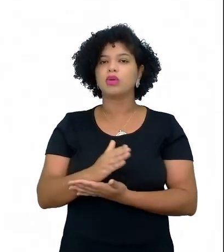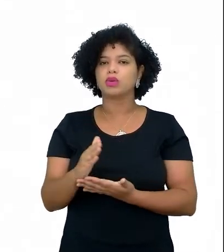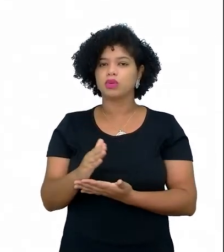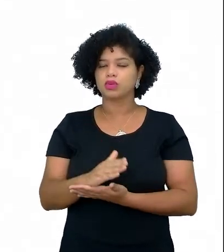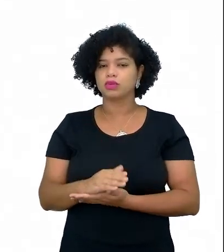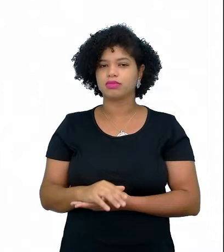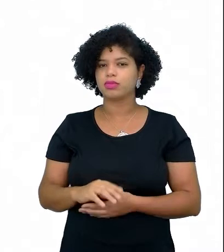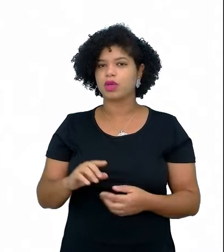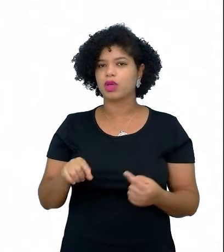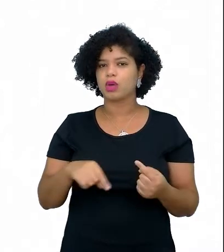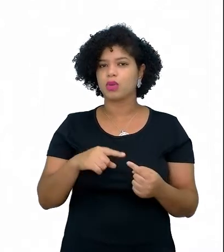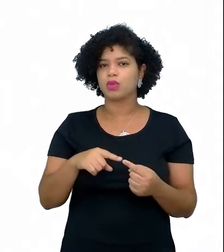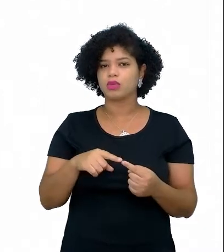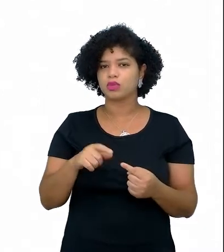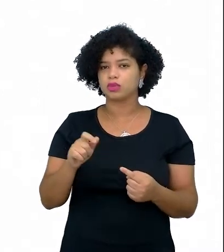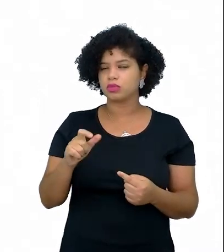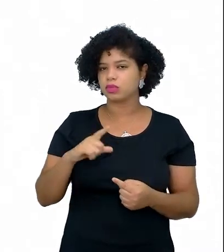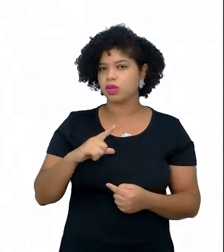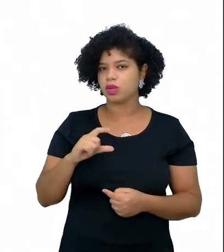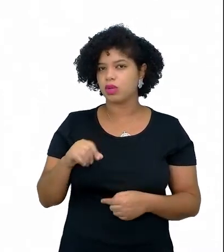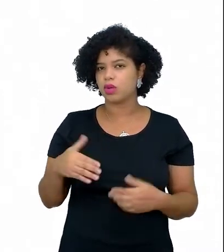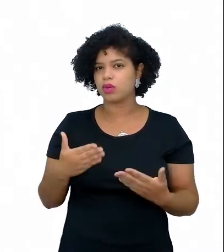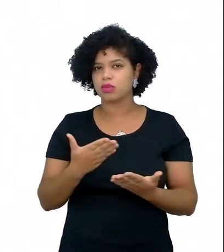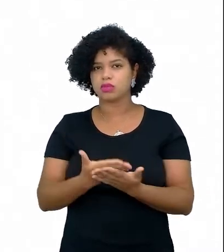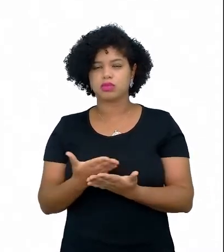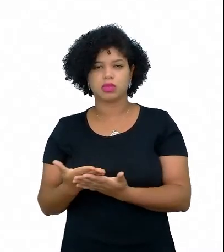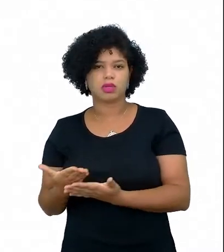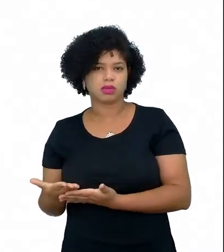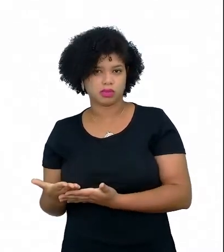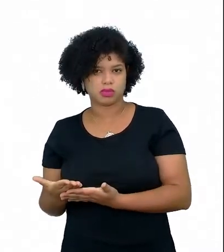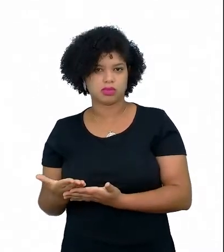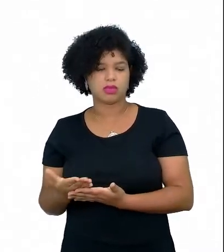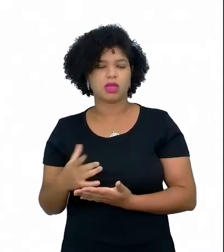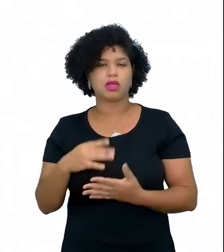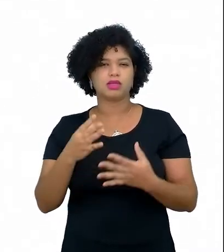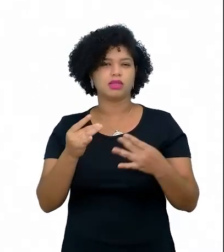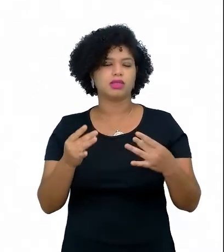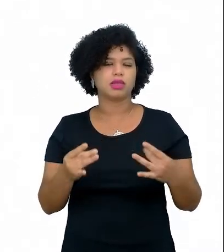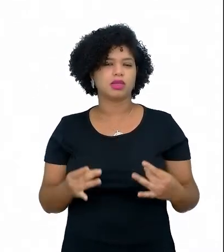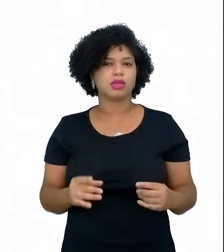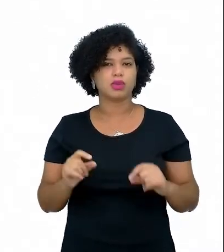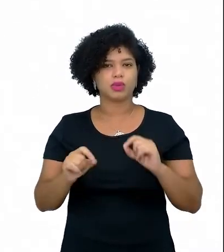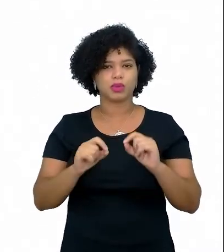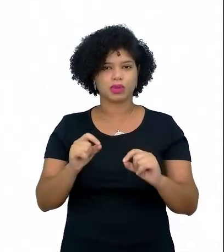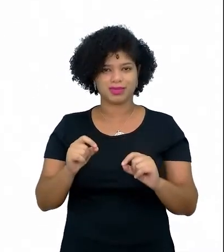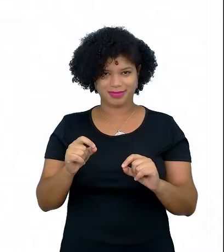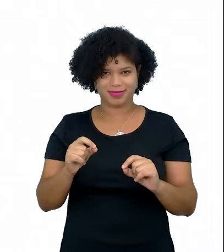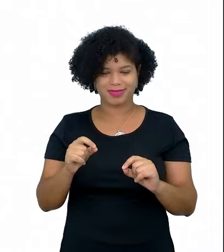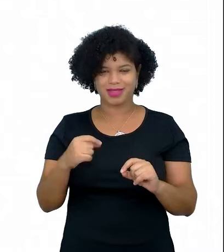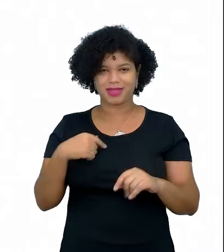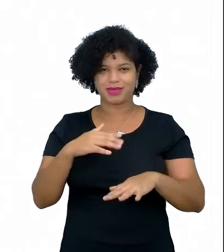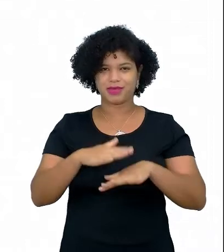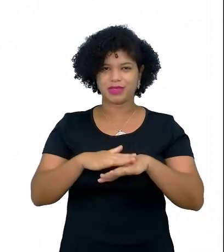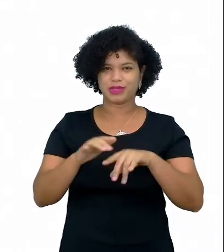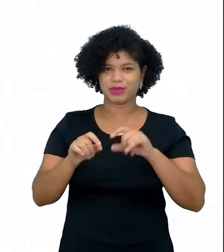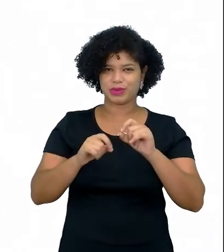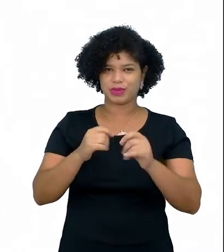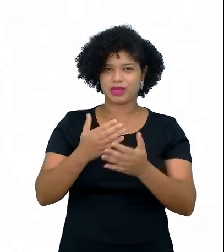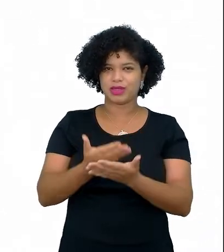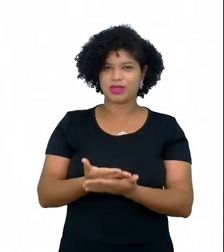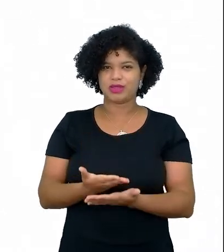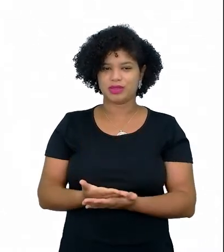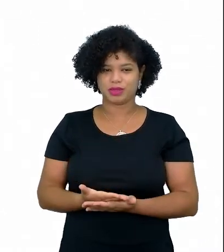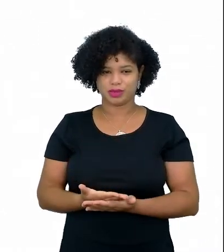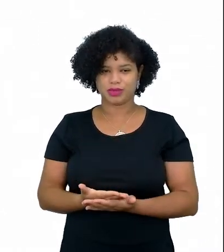objetos ou os objetivos da minha aula? O que está ali para mim? Qual que eu quero? O que, que eu vou fazer com isso, com essa aula que eu